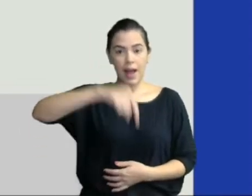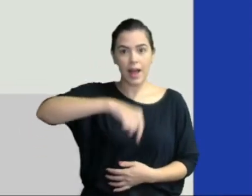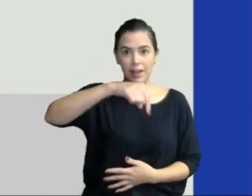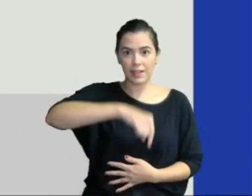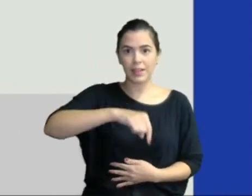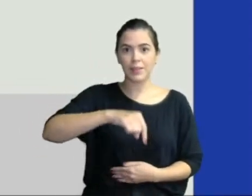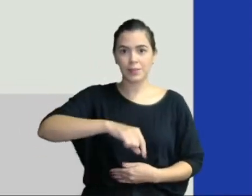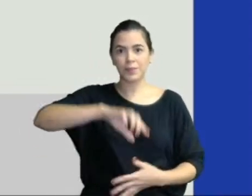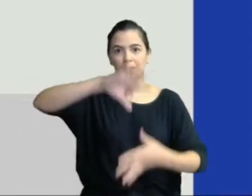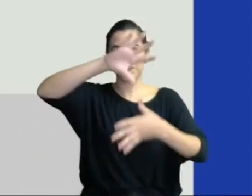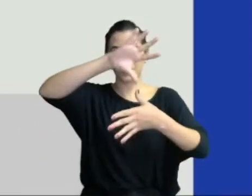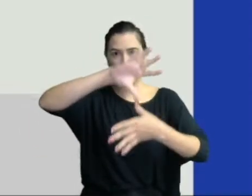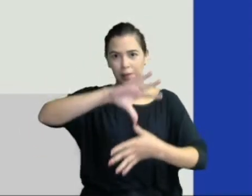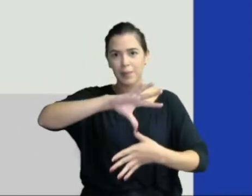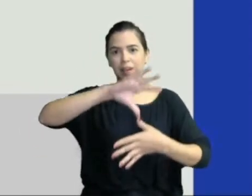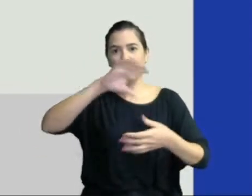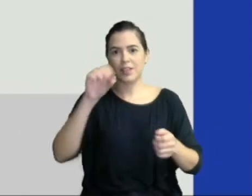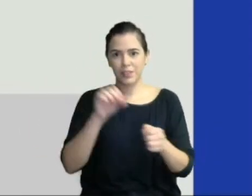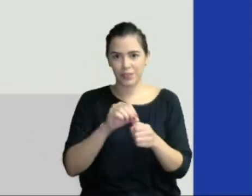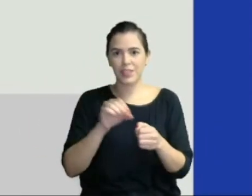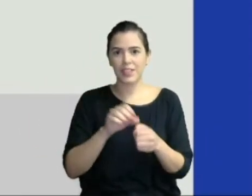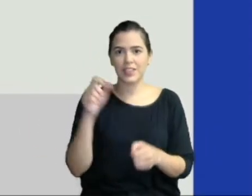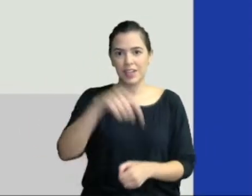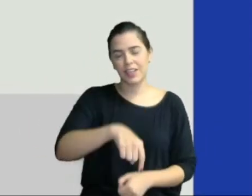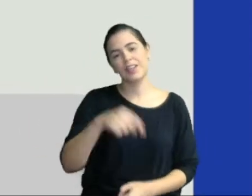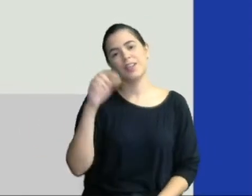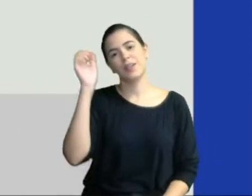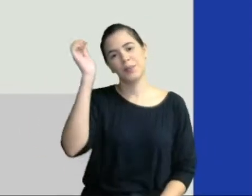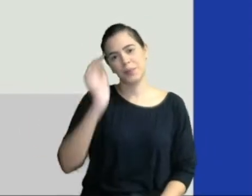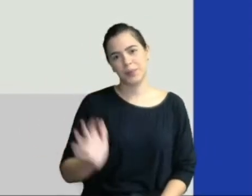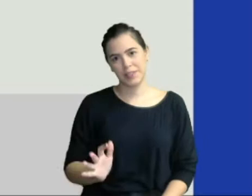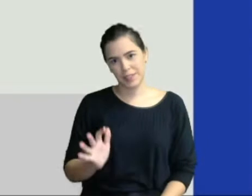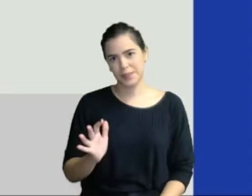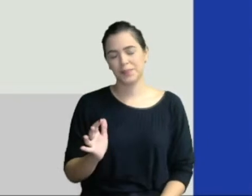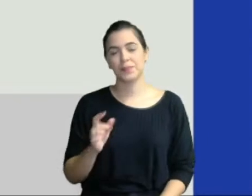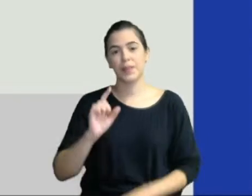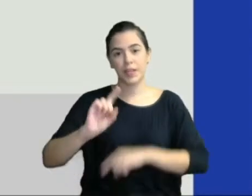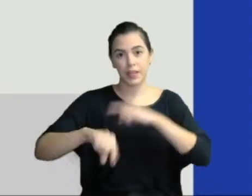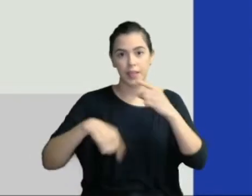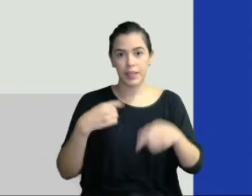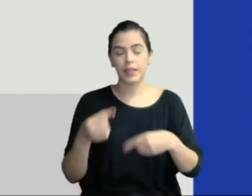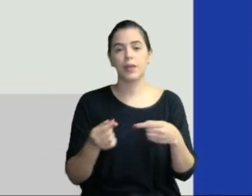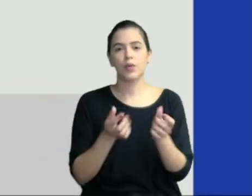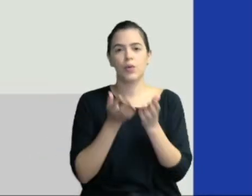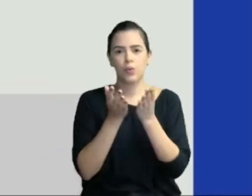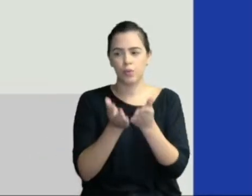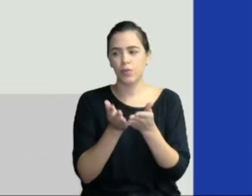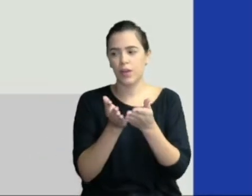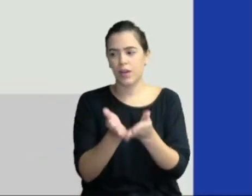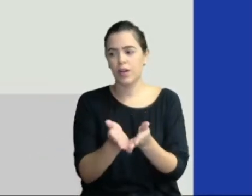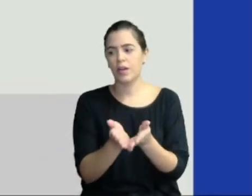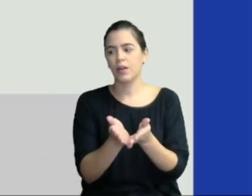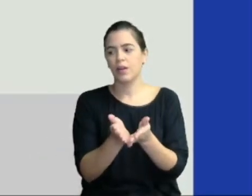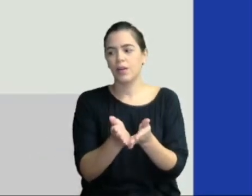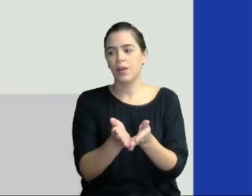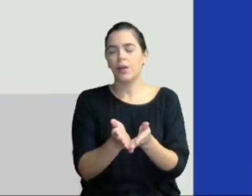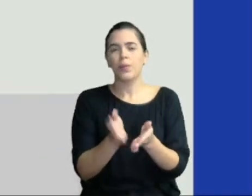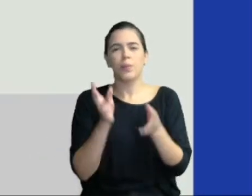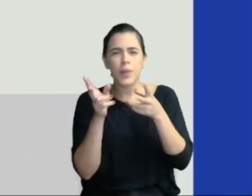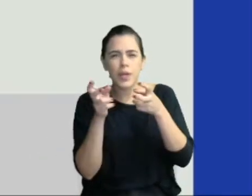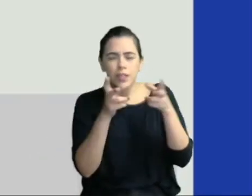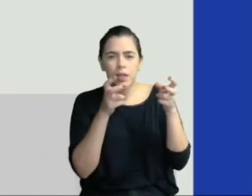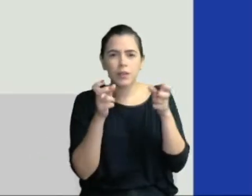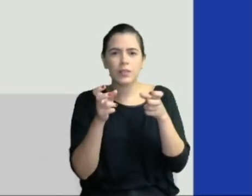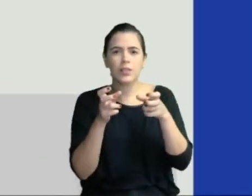né? O que fizeram os portugueses chegarem aqui no Brasil. E depois vem o barco a vapor. Perceba que aqui como se fossem umas